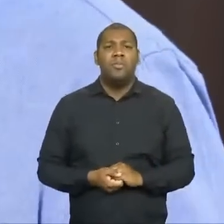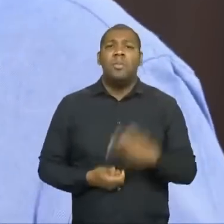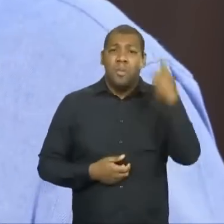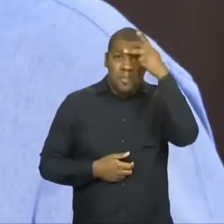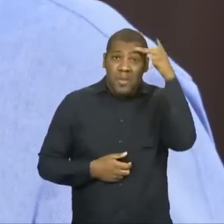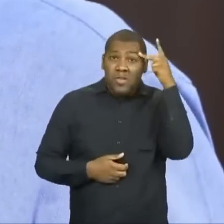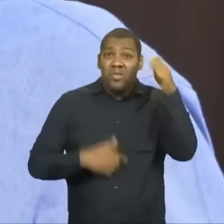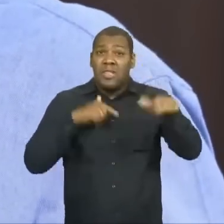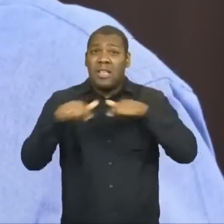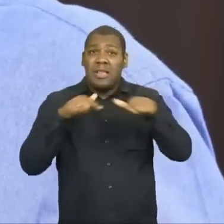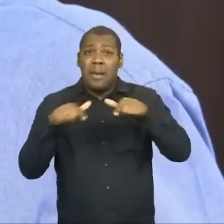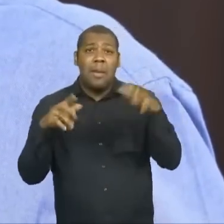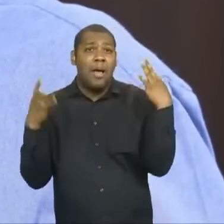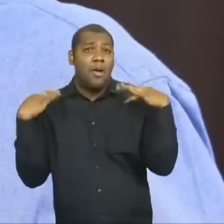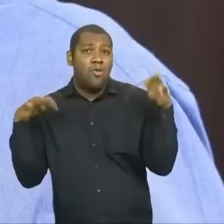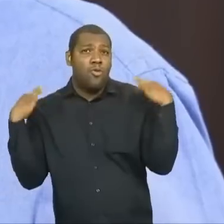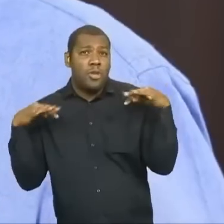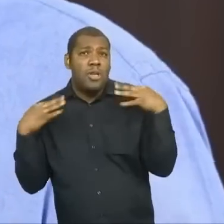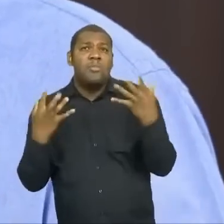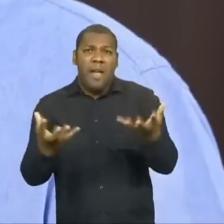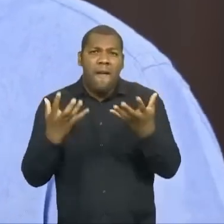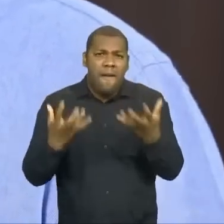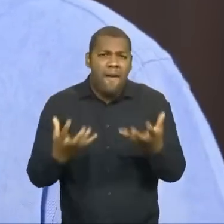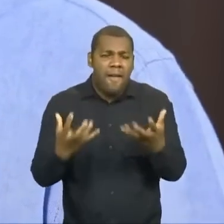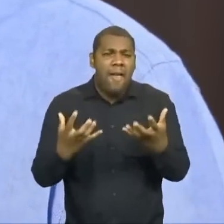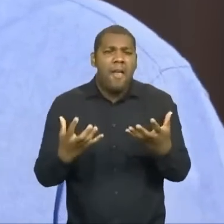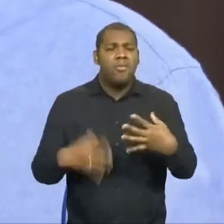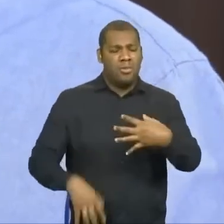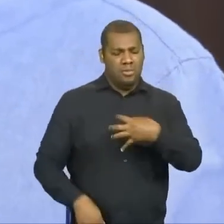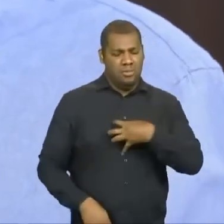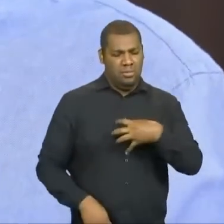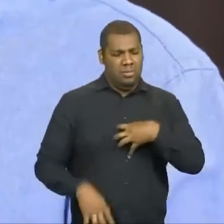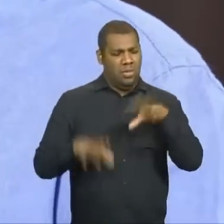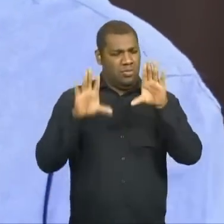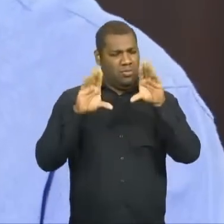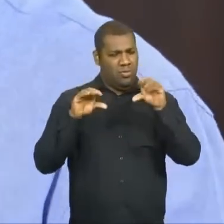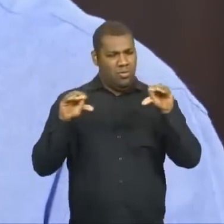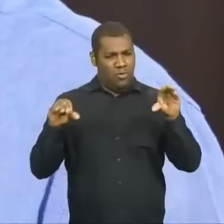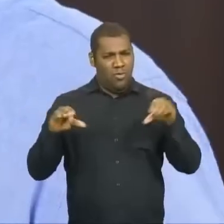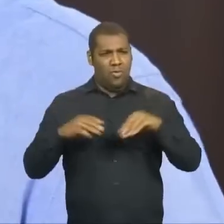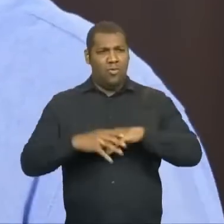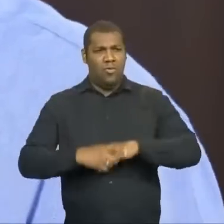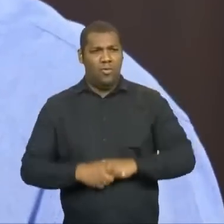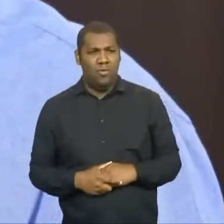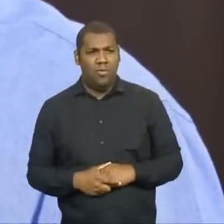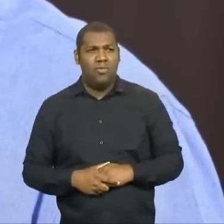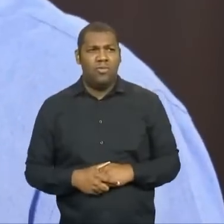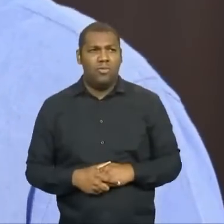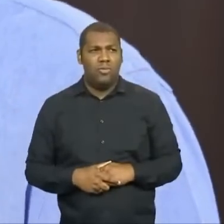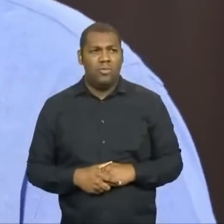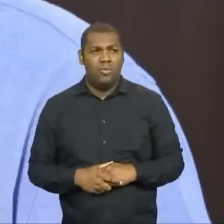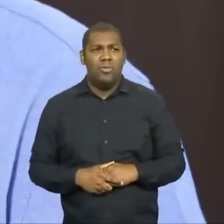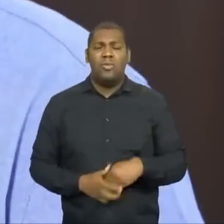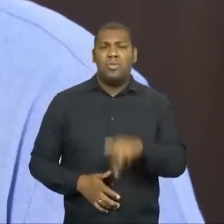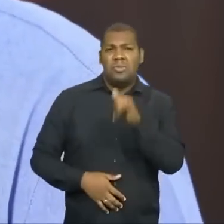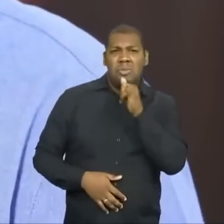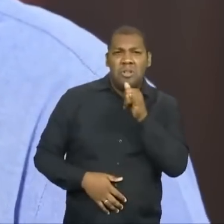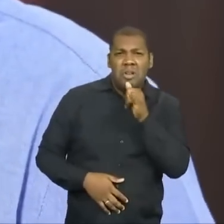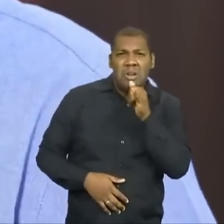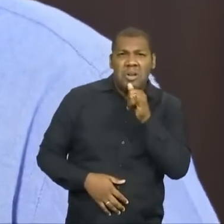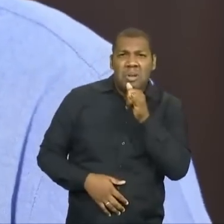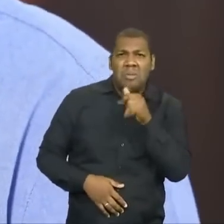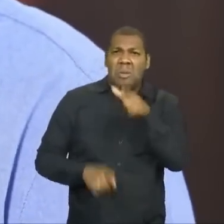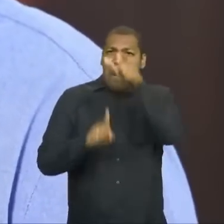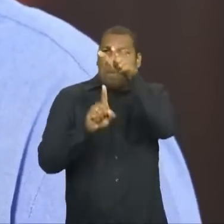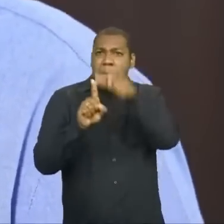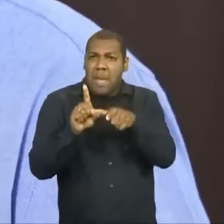pouco de conforto. Claro. Você vê ele andando assim no avião de bermuda, todo cheio de mochila, mas ele não é